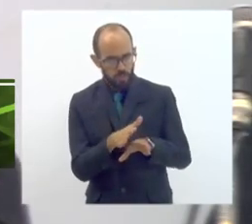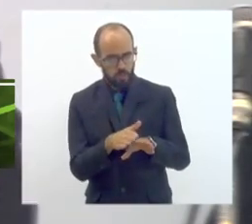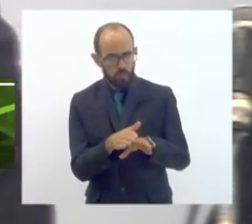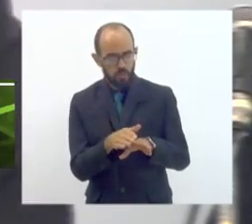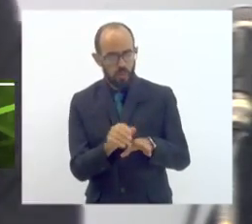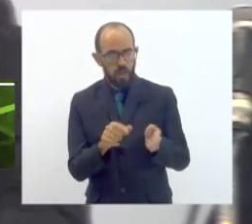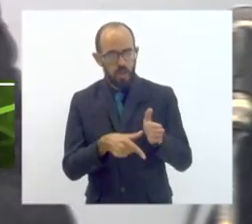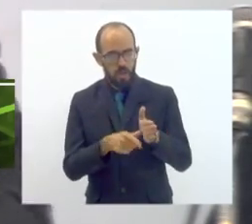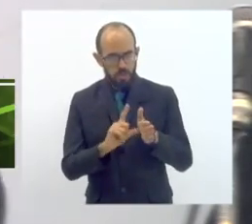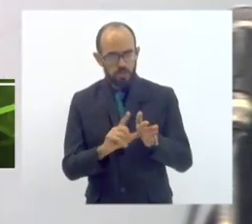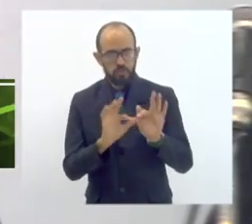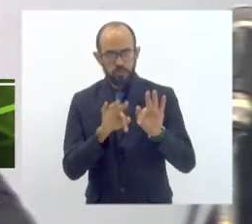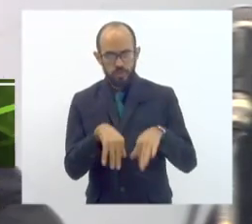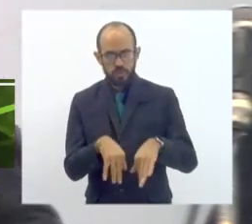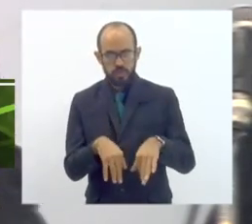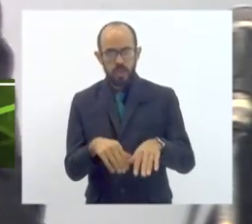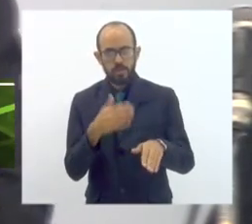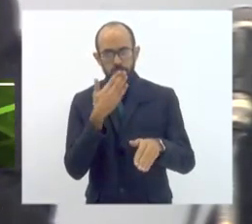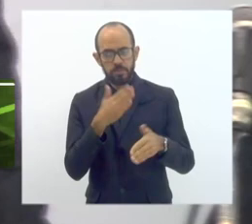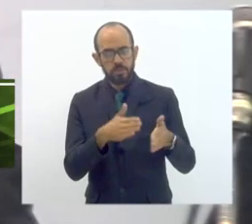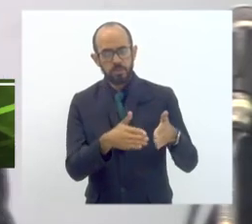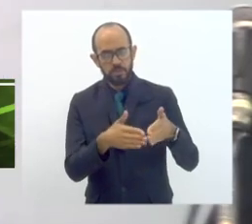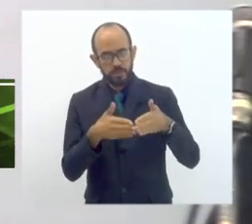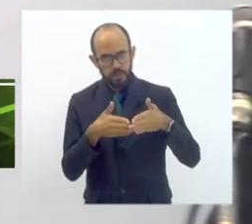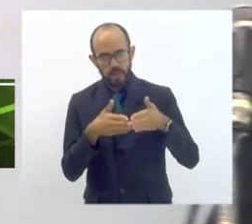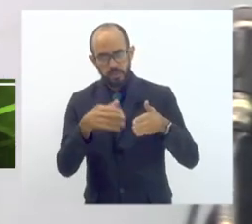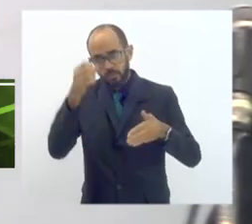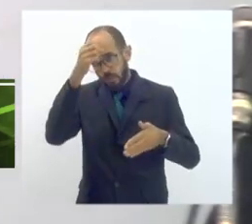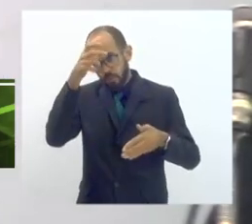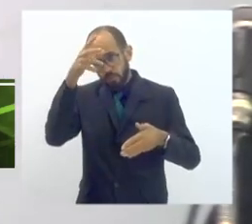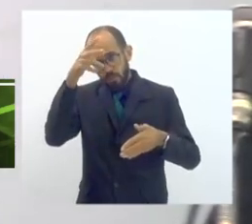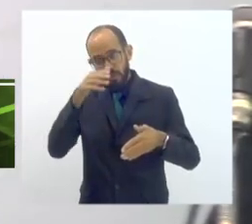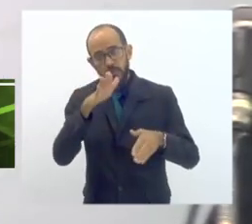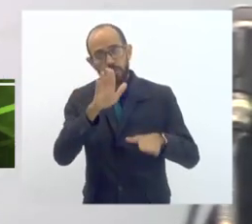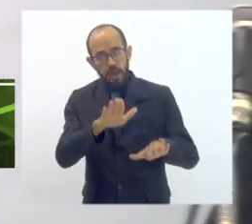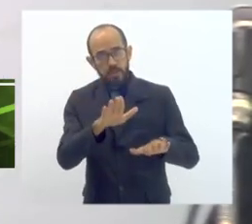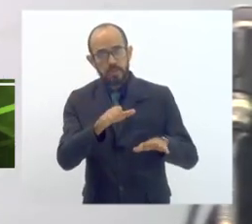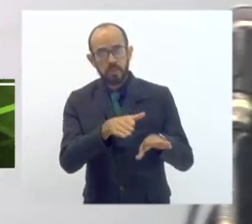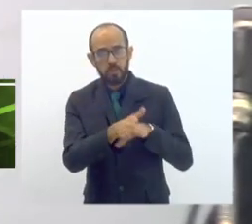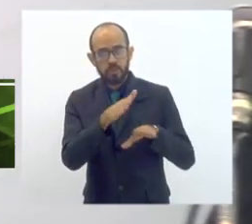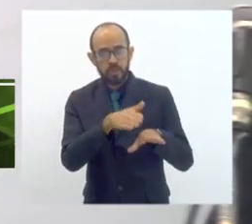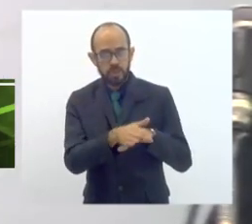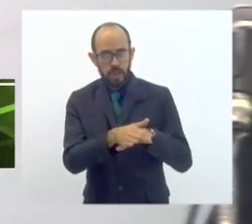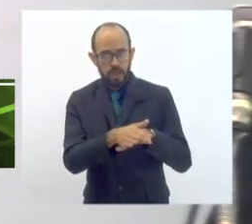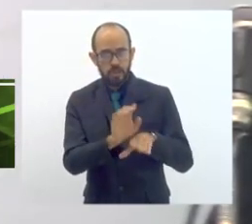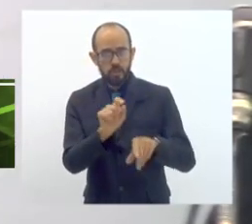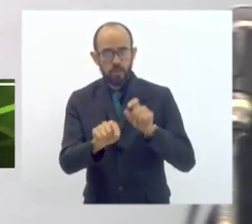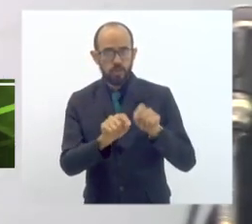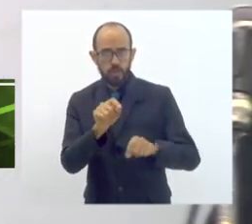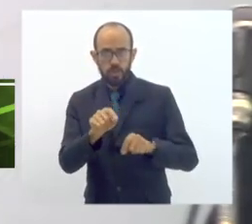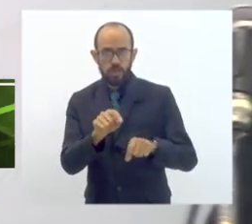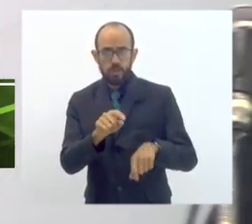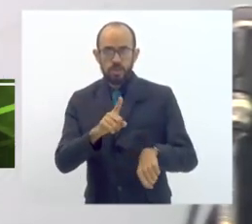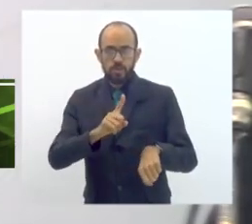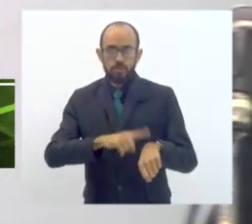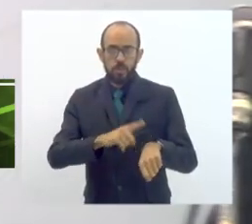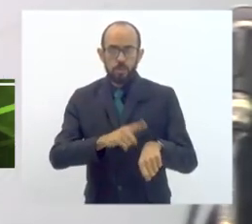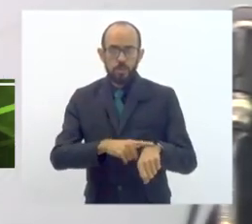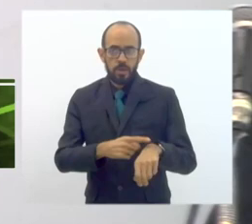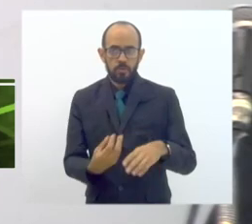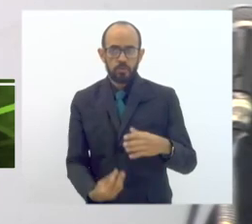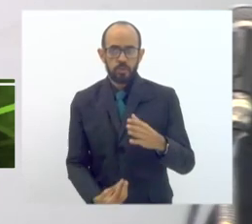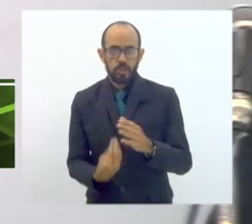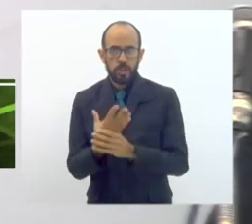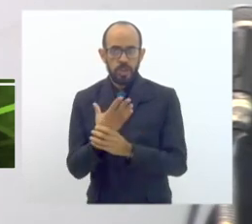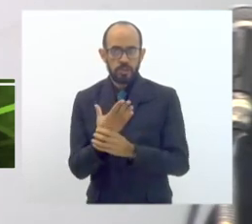com toda a minha modéstia, e pedir licença para os prefeitos, mas dar um conselho. Para a gente, no processo de constituição dos consórcios, a gente